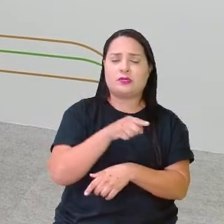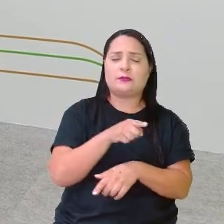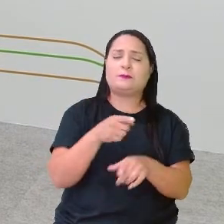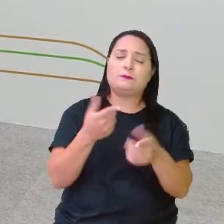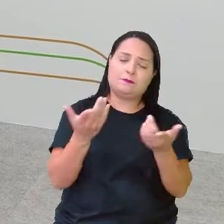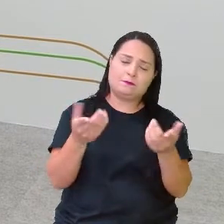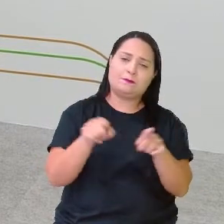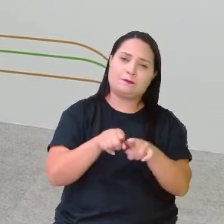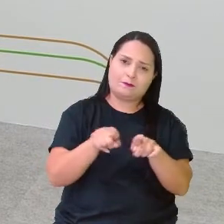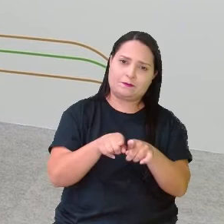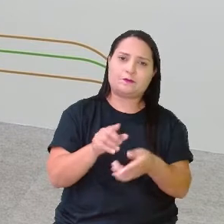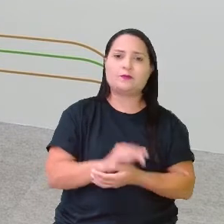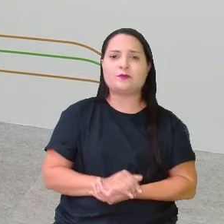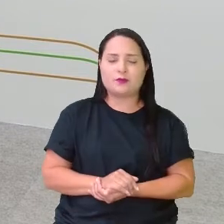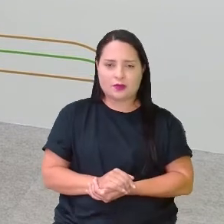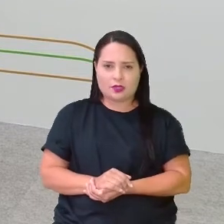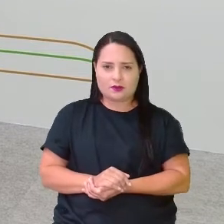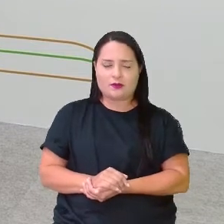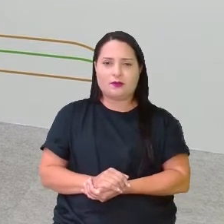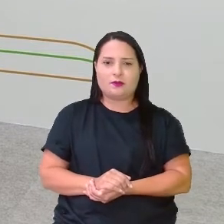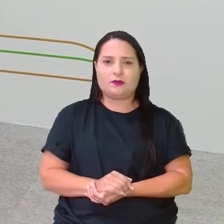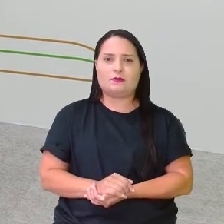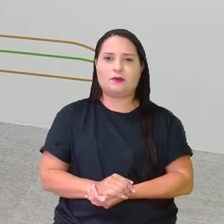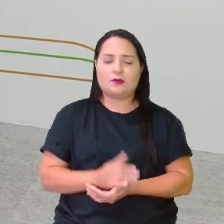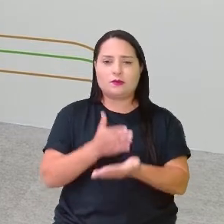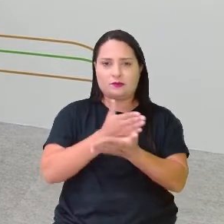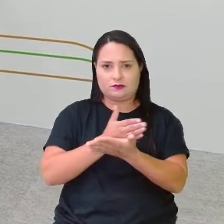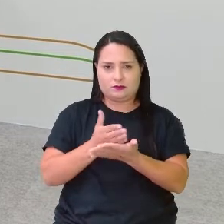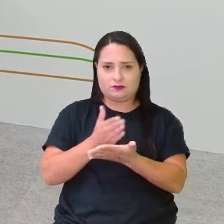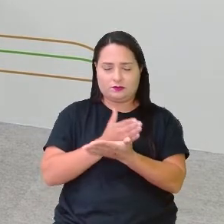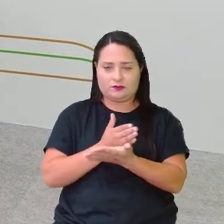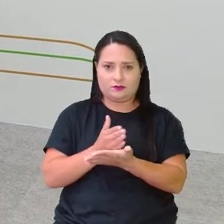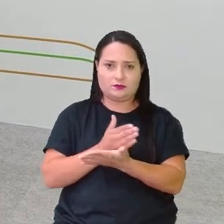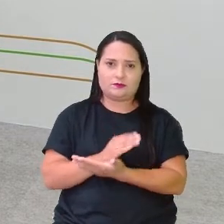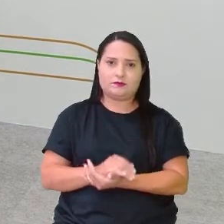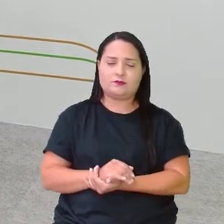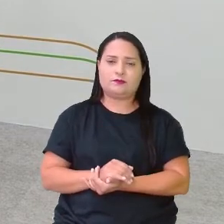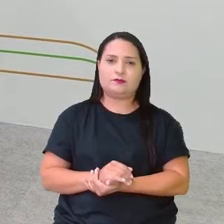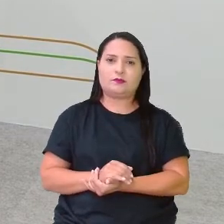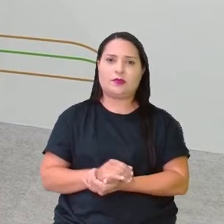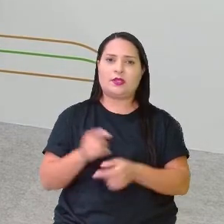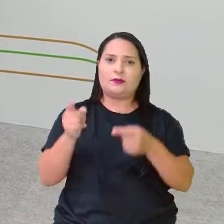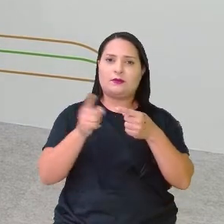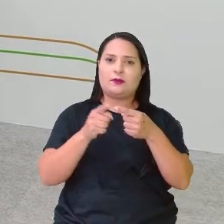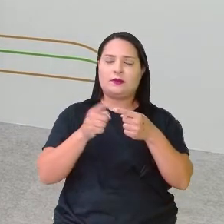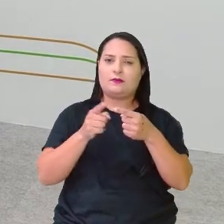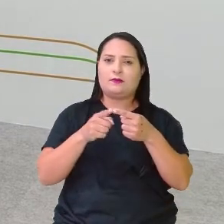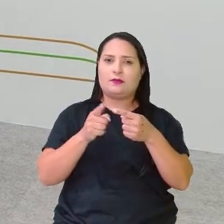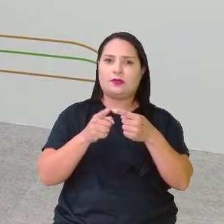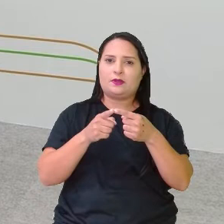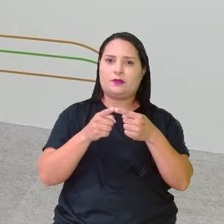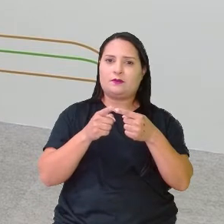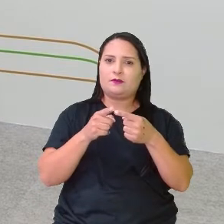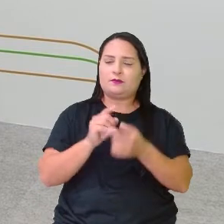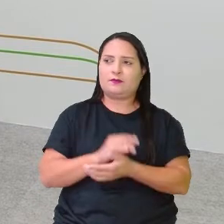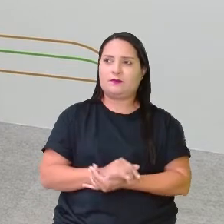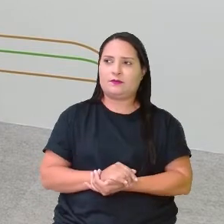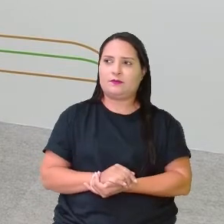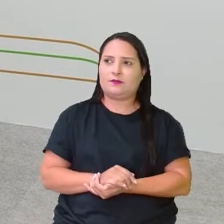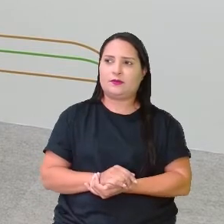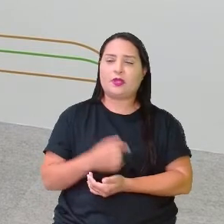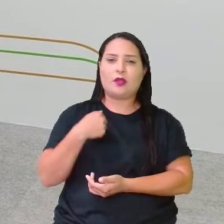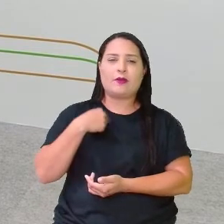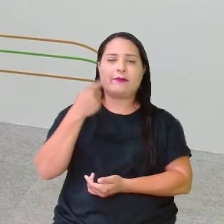com a primeira parte aí, que é o exercício tocando os cones com um pé só. E aí, vou já